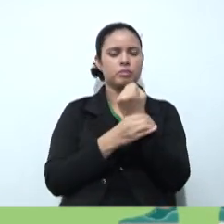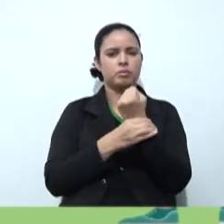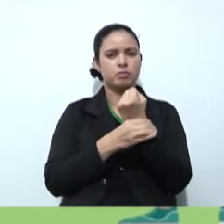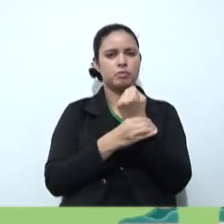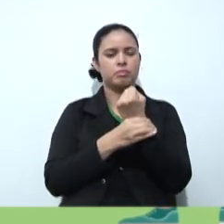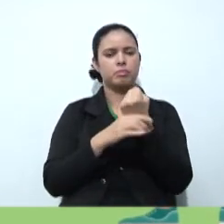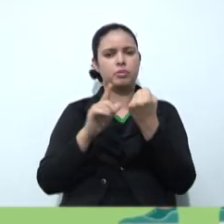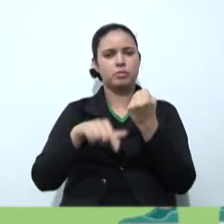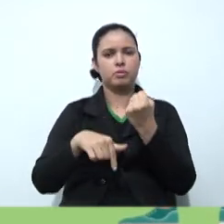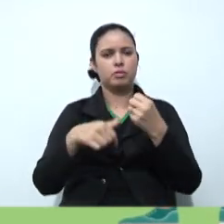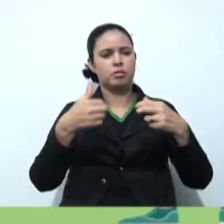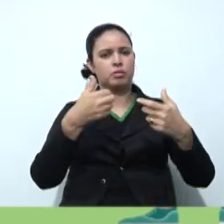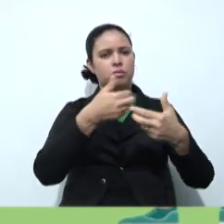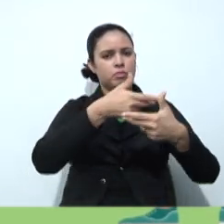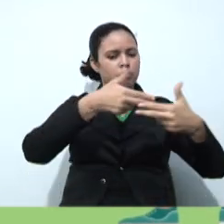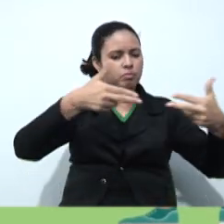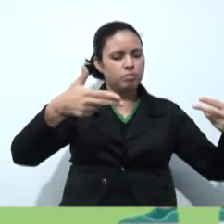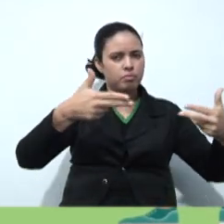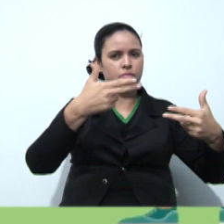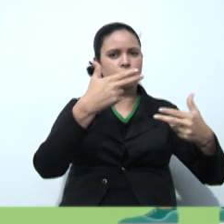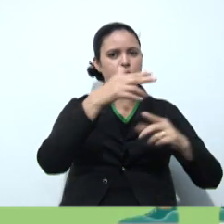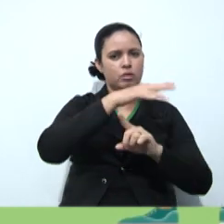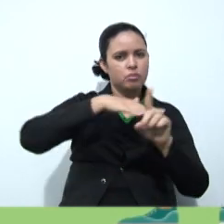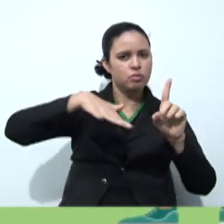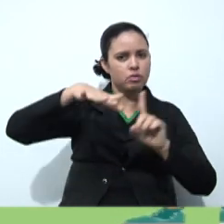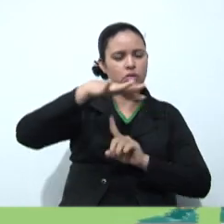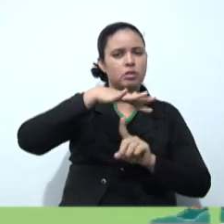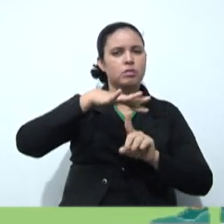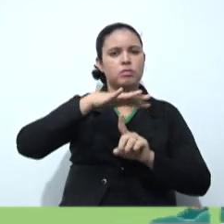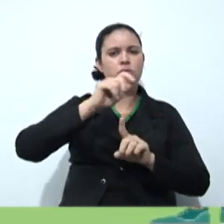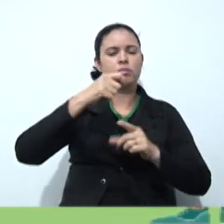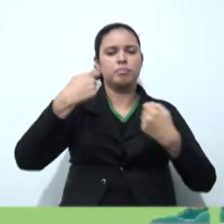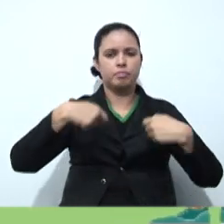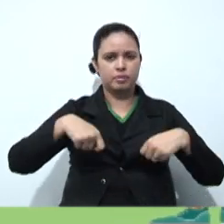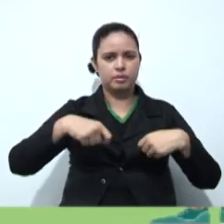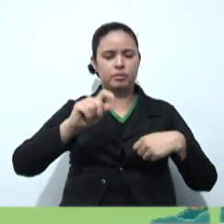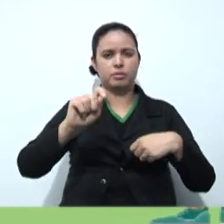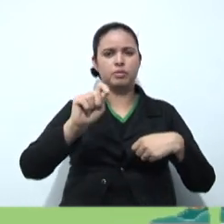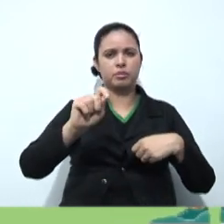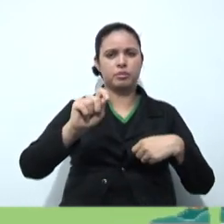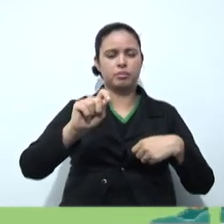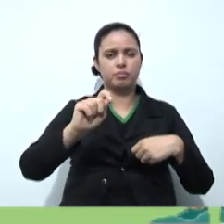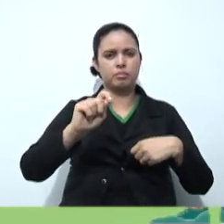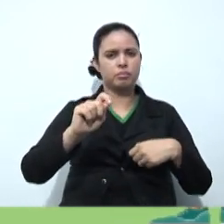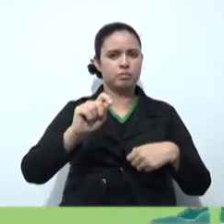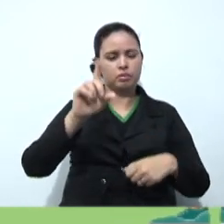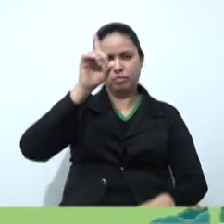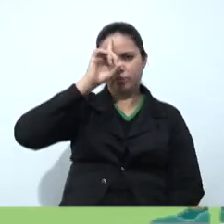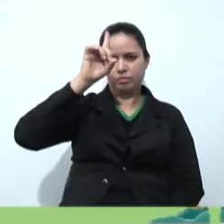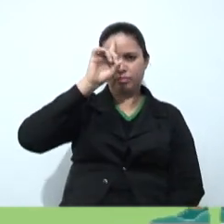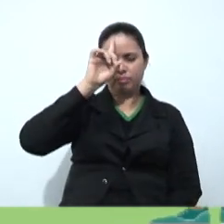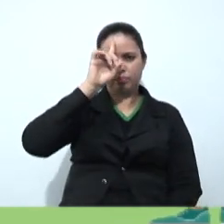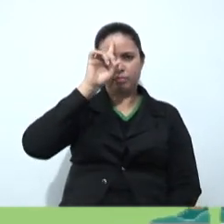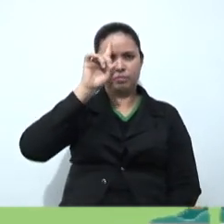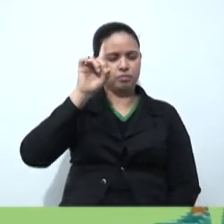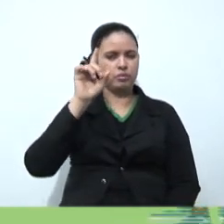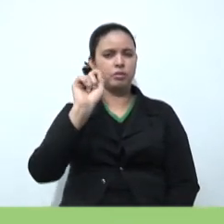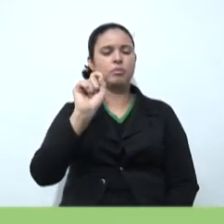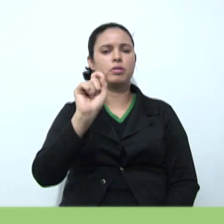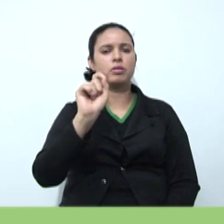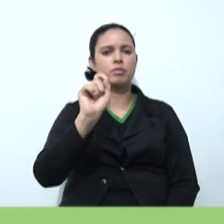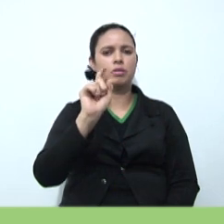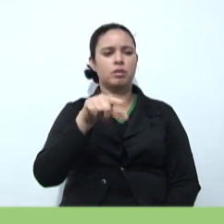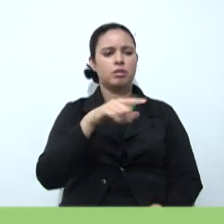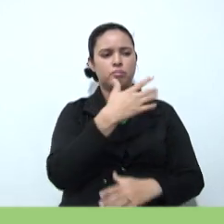integridade dos recursos naturais e do meio ambiente, é necessário que tenhamos hábitos proativos de preservação. Dentre